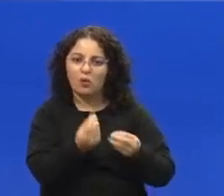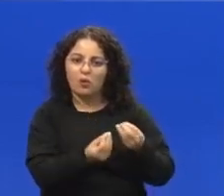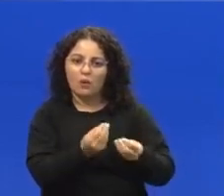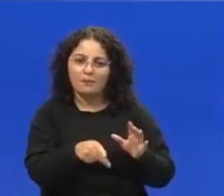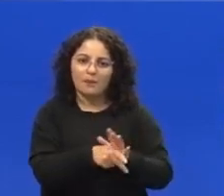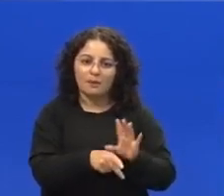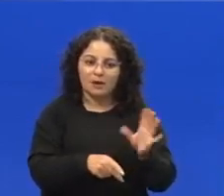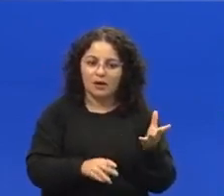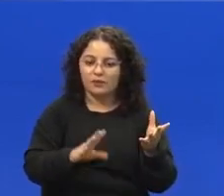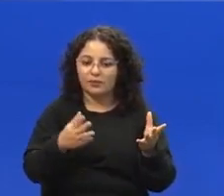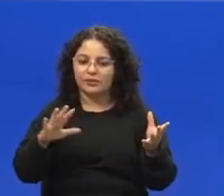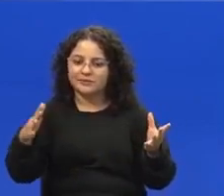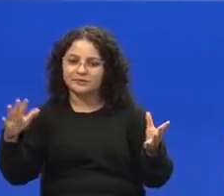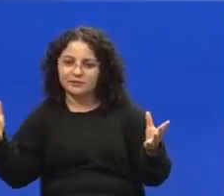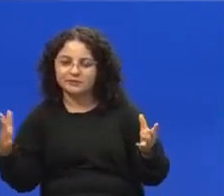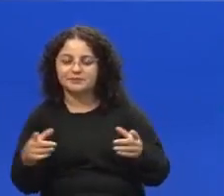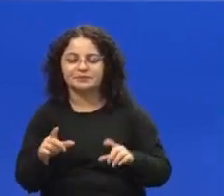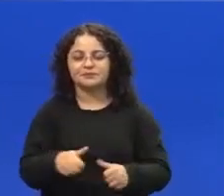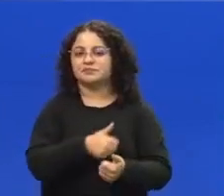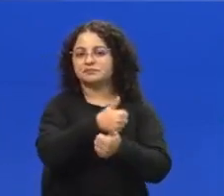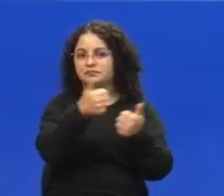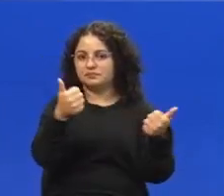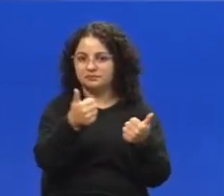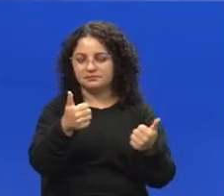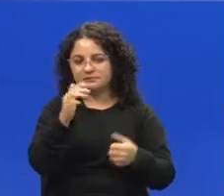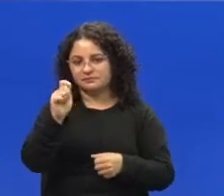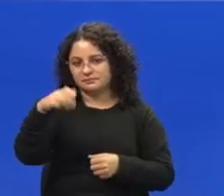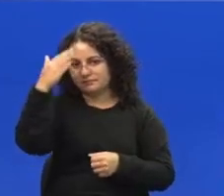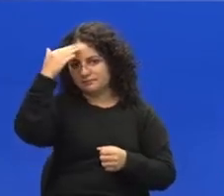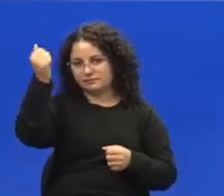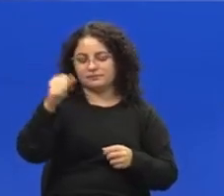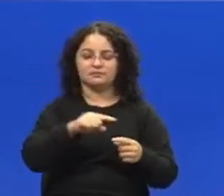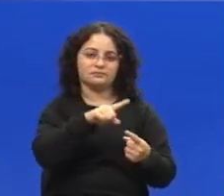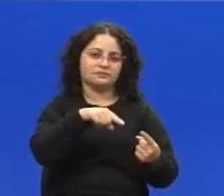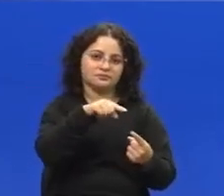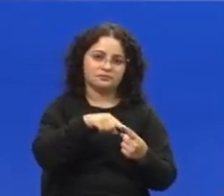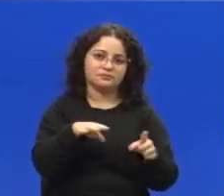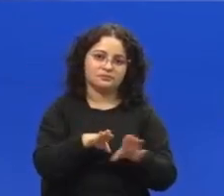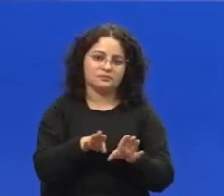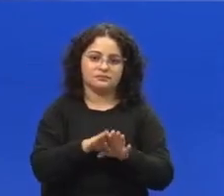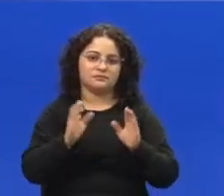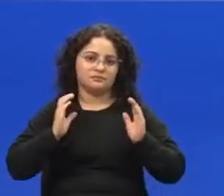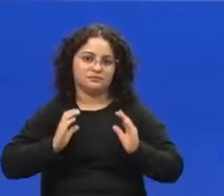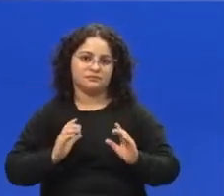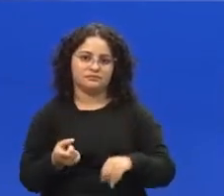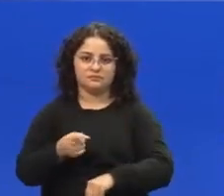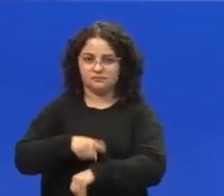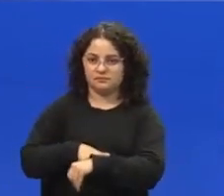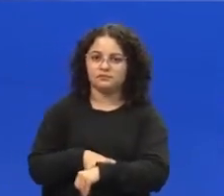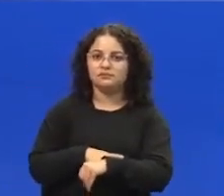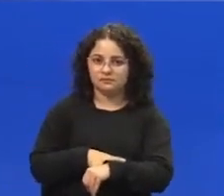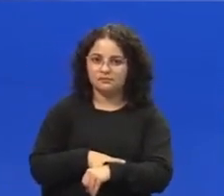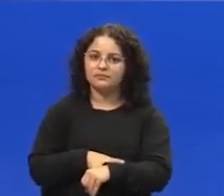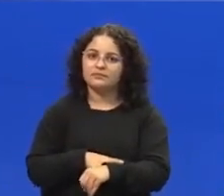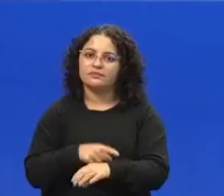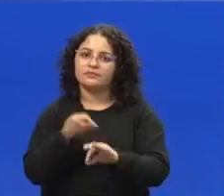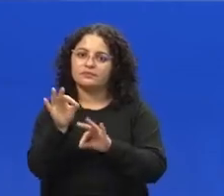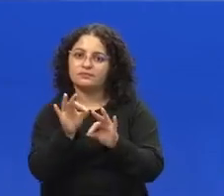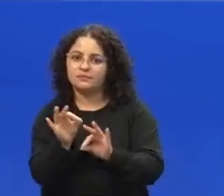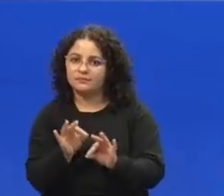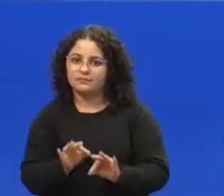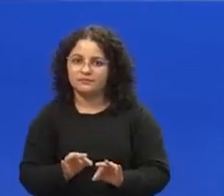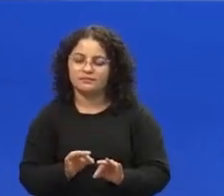desse processo, eu tenho uma melhor definição dos meus objetivos e condutas durante o processo de